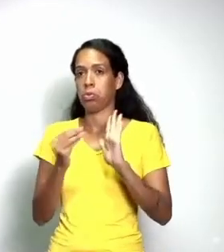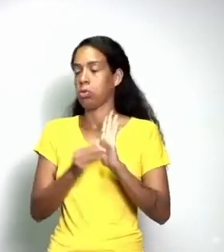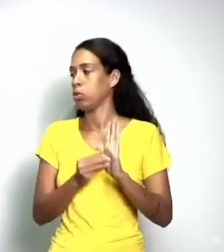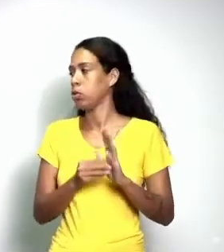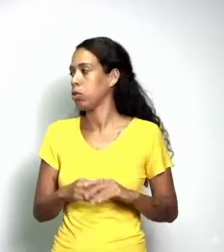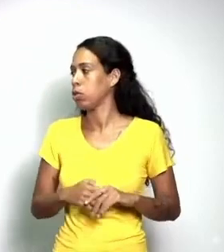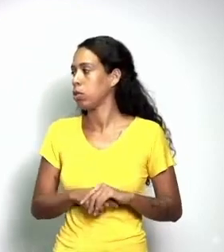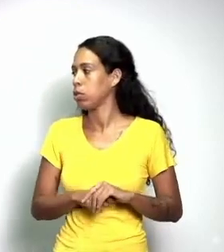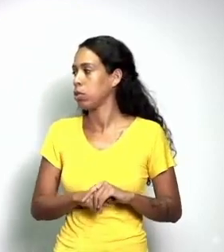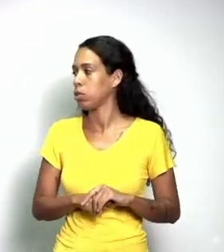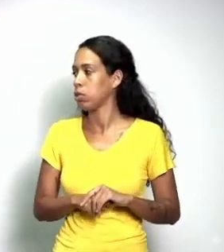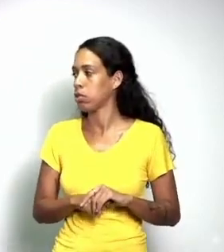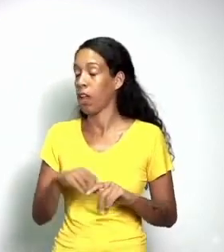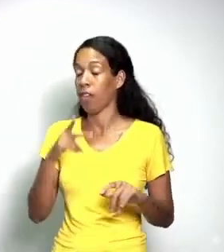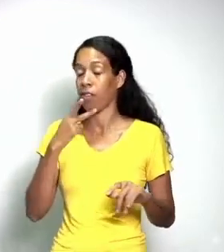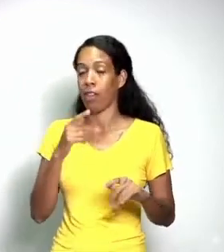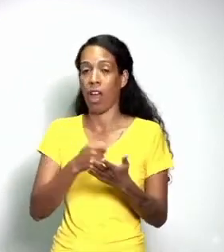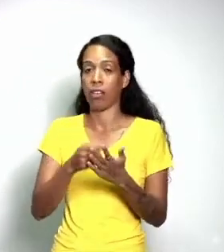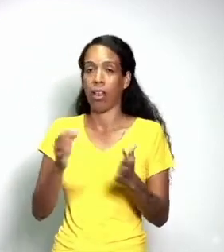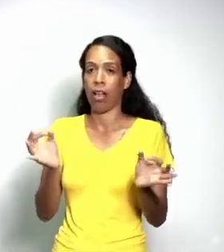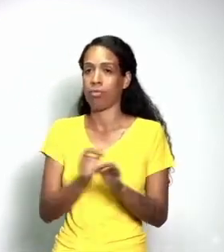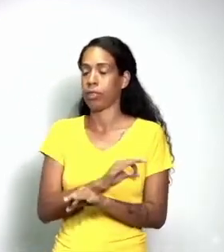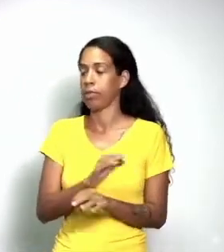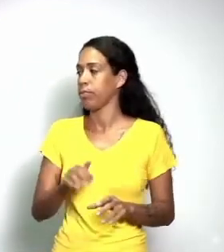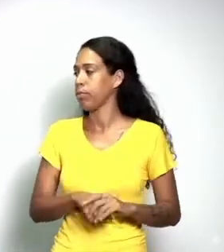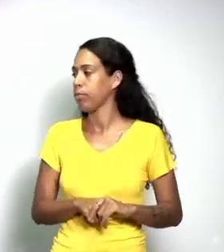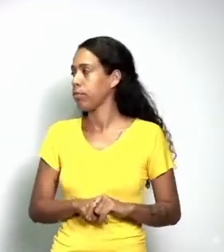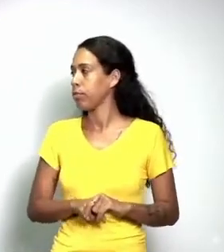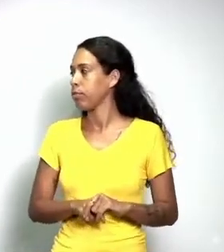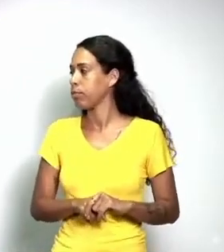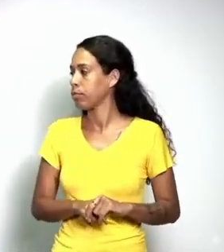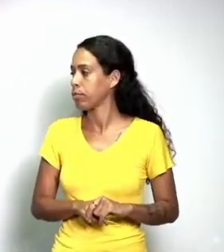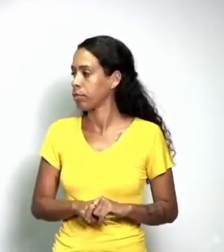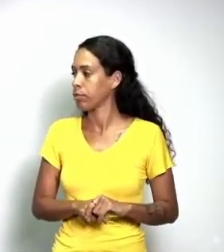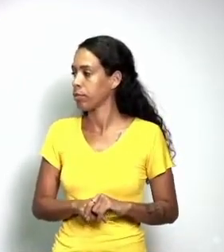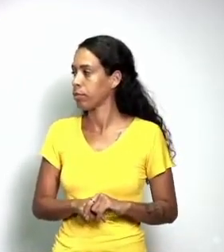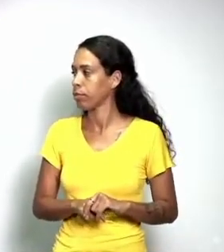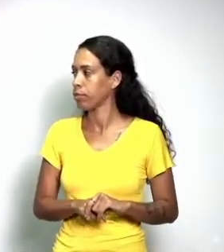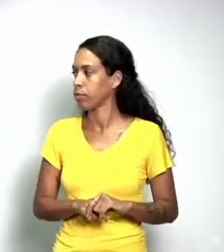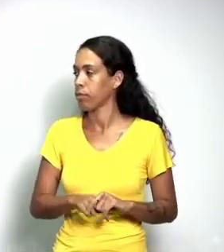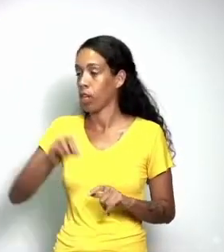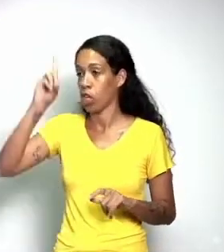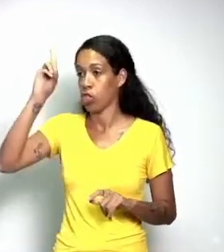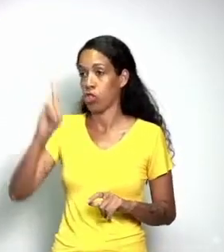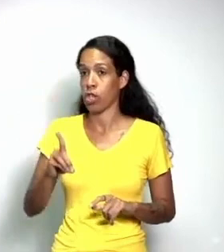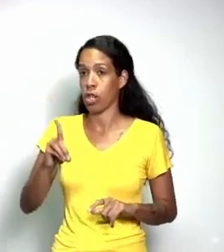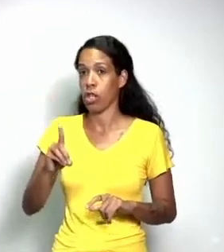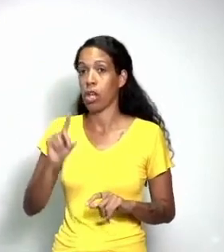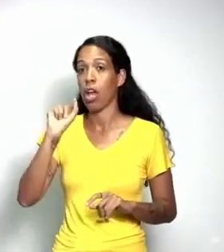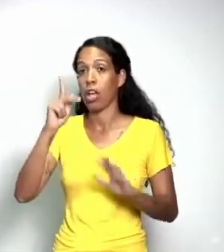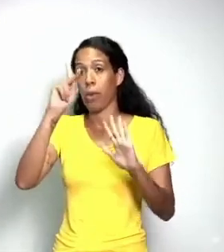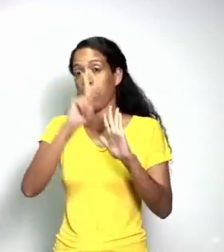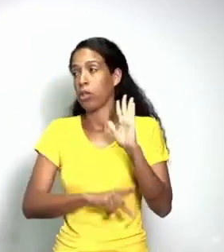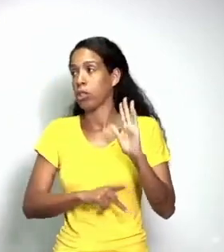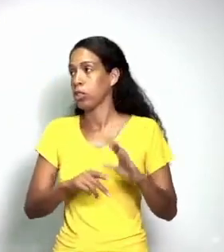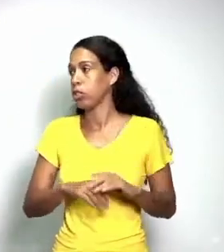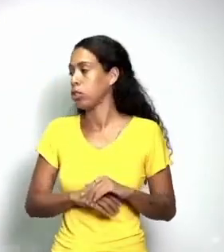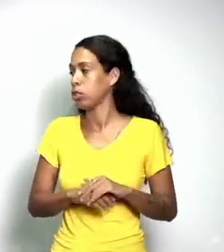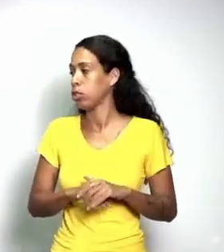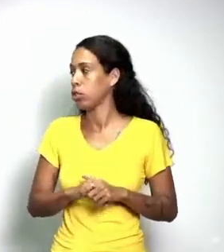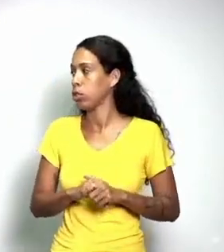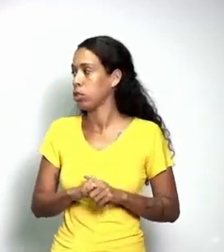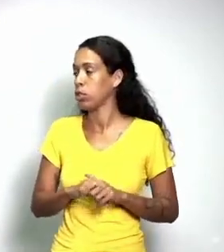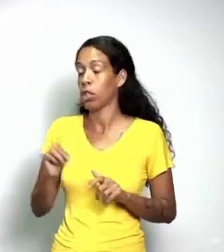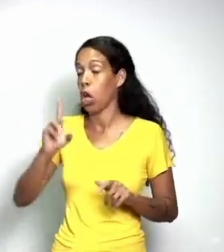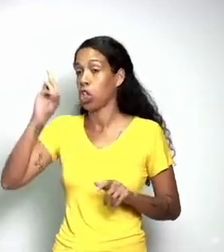a caneta já está acabando. Vou falar que é o take 3. A direção é a direção do projeto mesmo, não é a direção